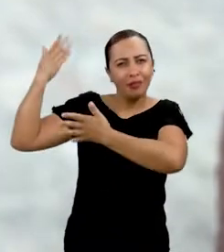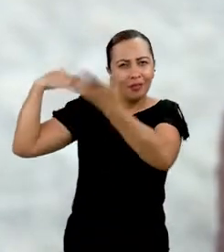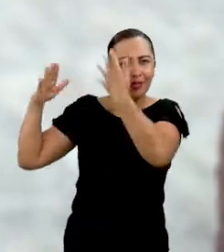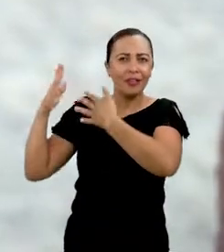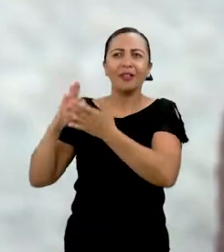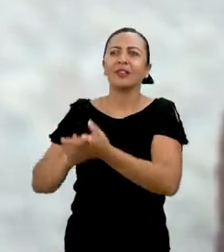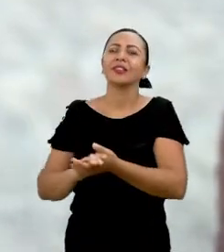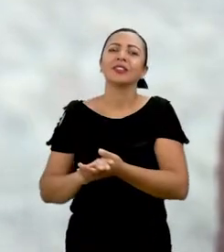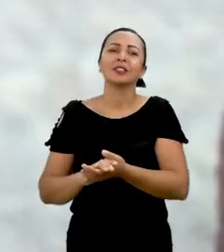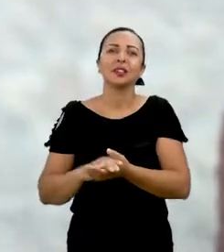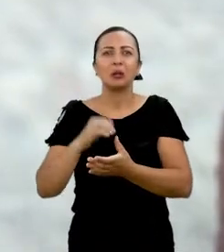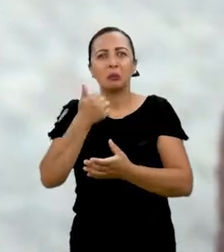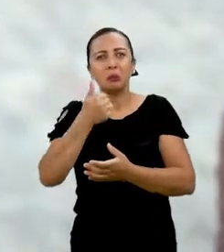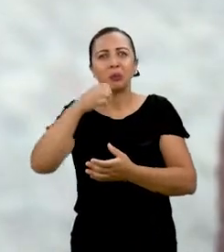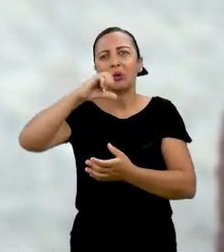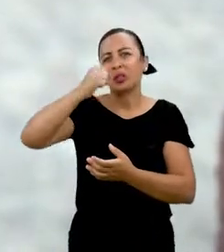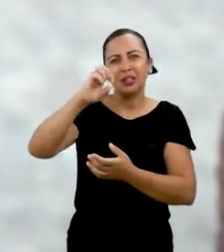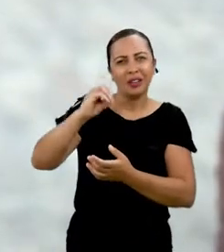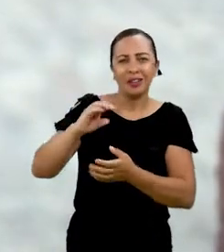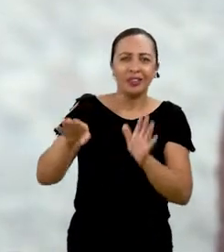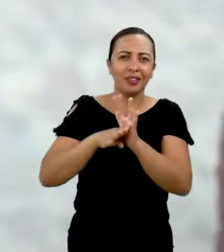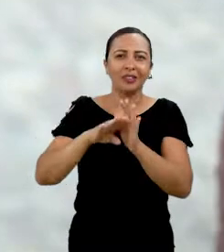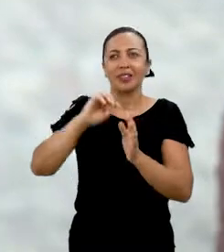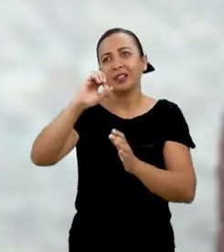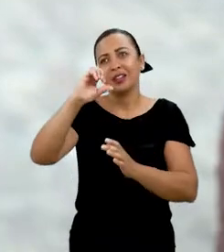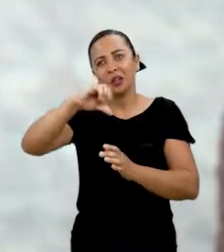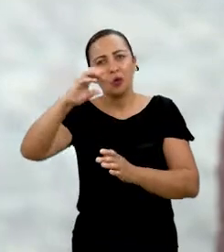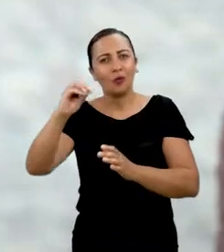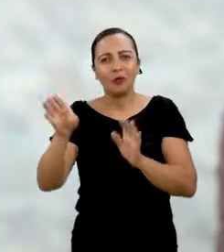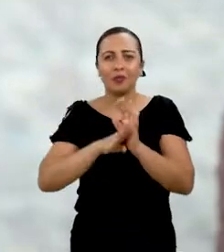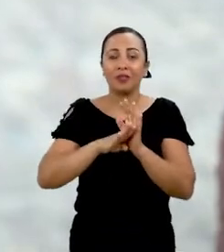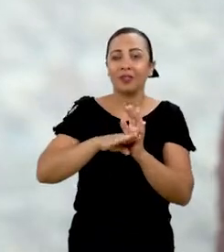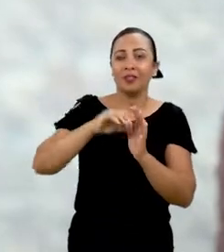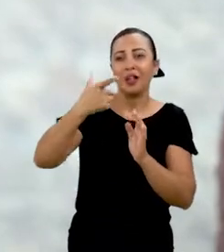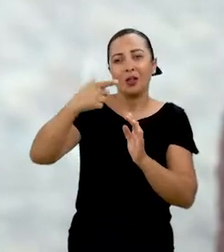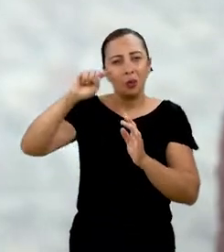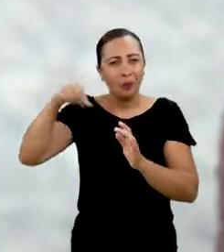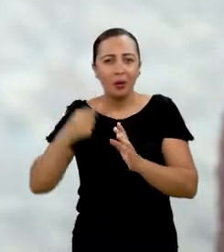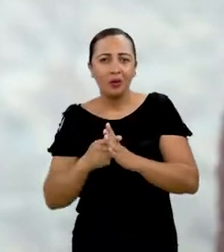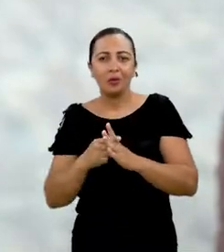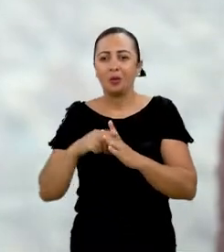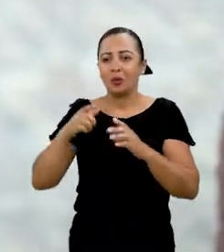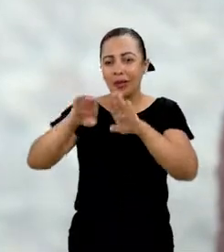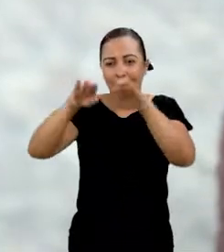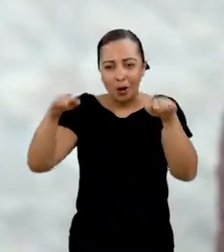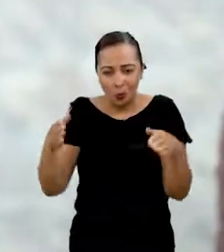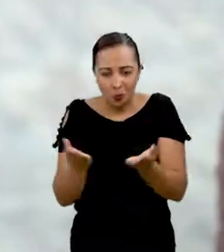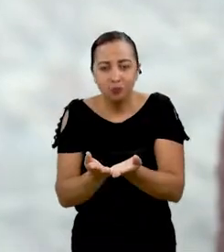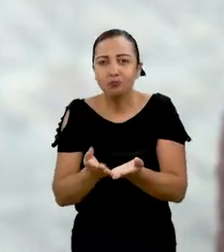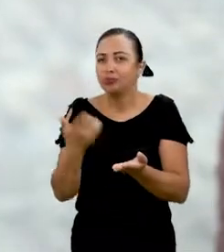de 1980, 1990, até os anos 2000, com o caixote,